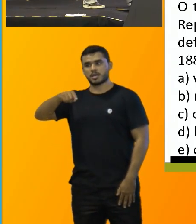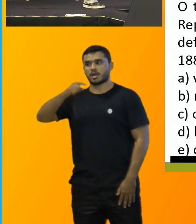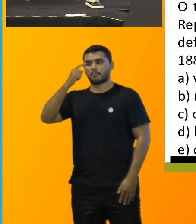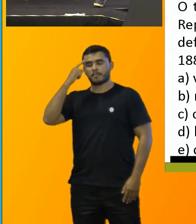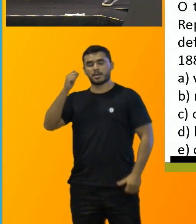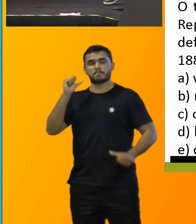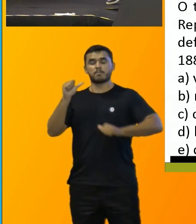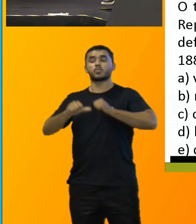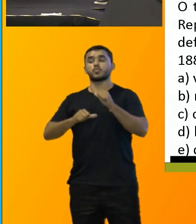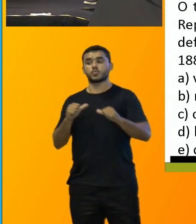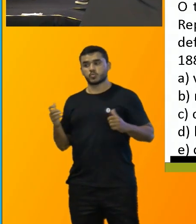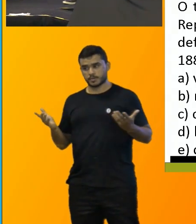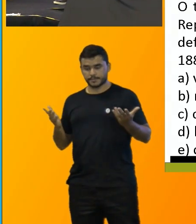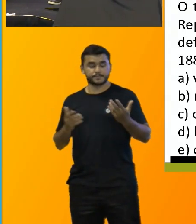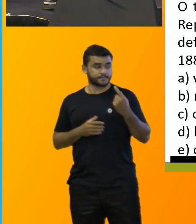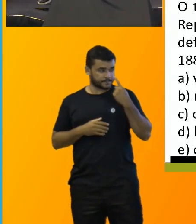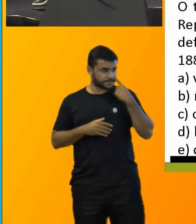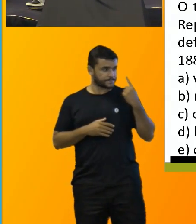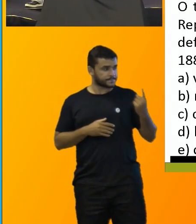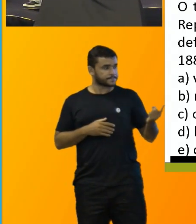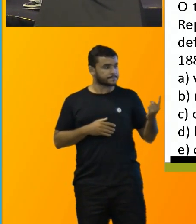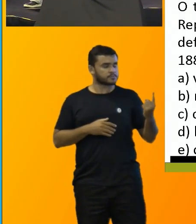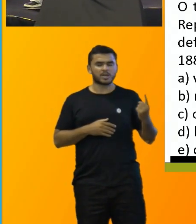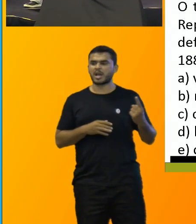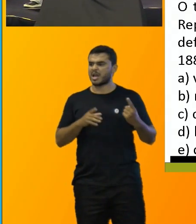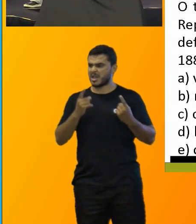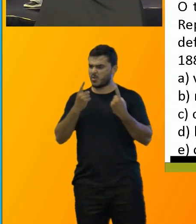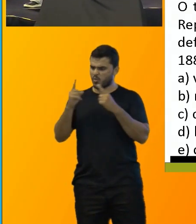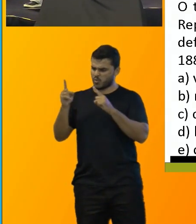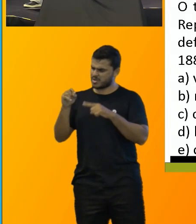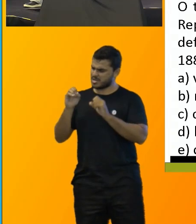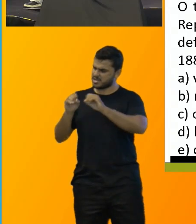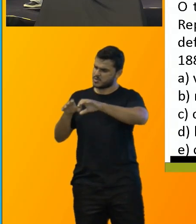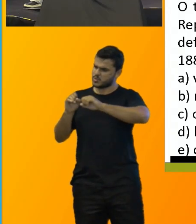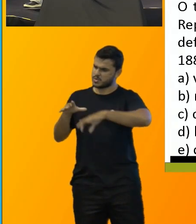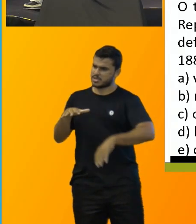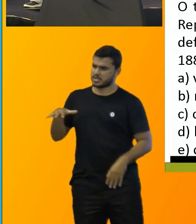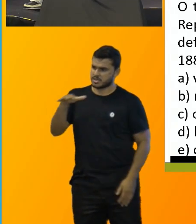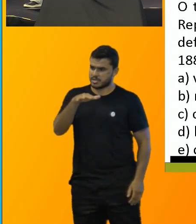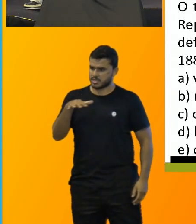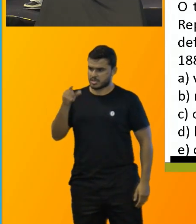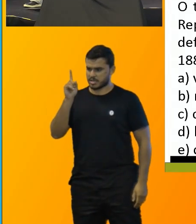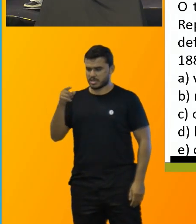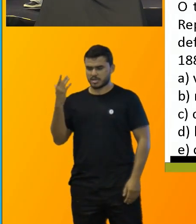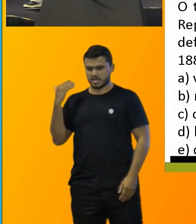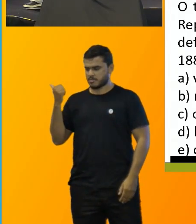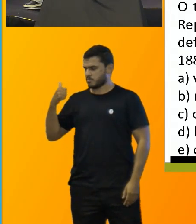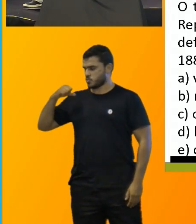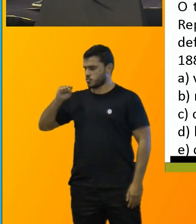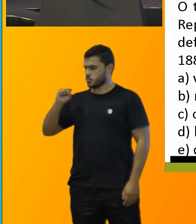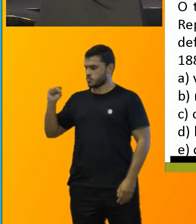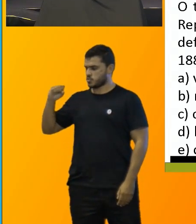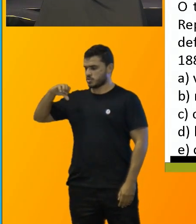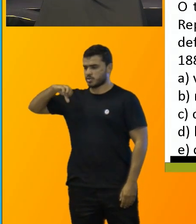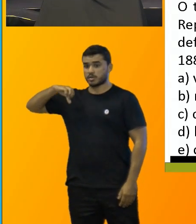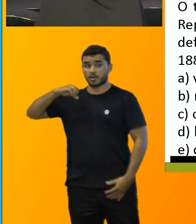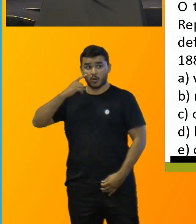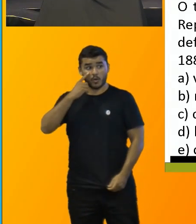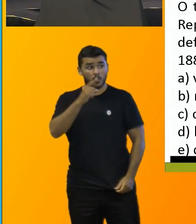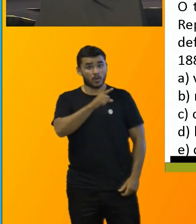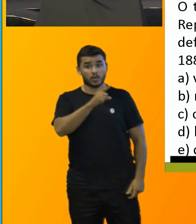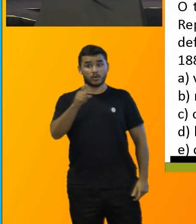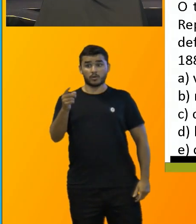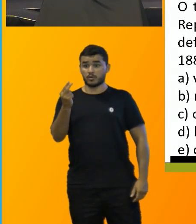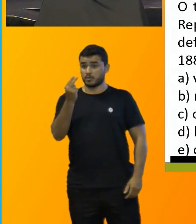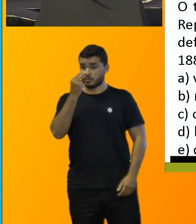diz: criticar a política educacional adotada durante a República Velha. Ei, querido, levante sua cabeça um instante e olhe